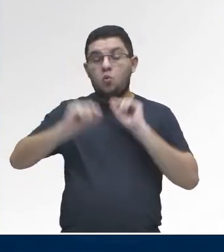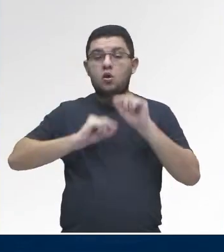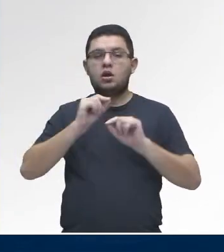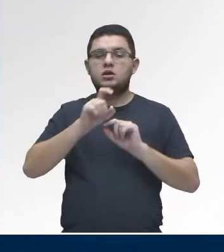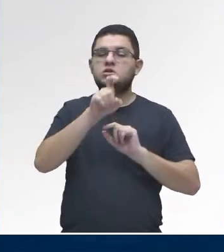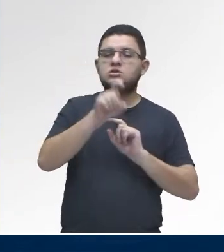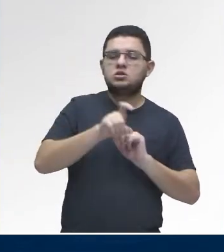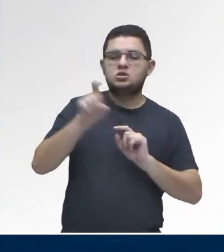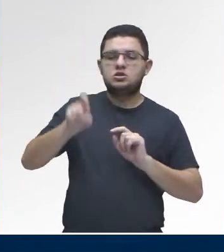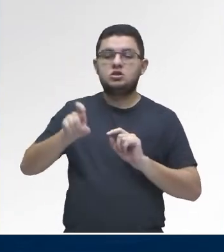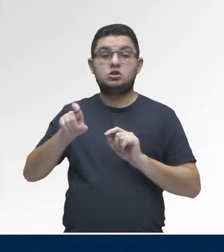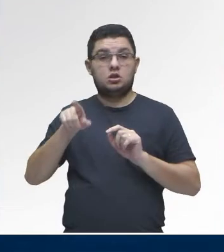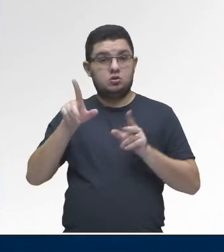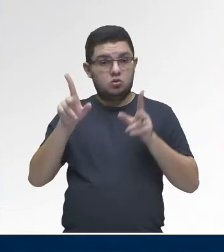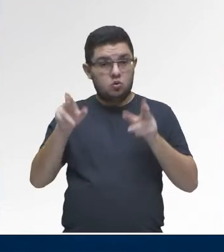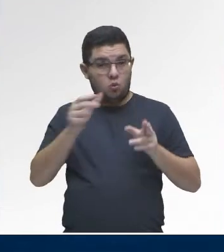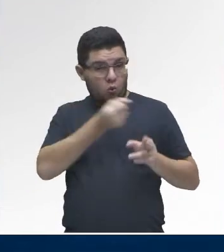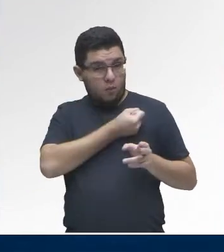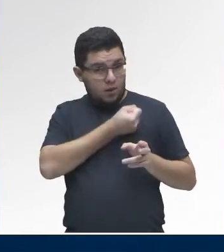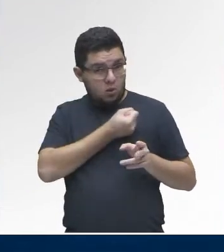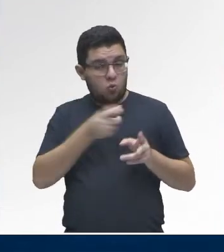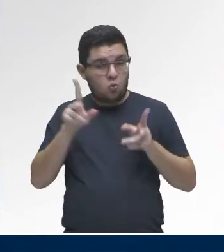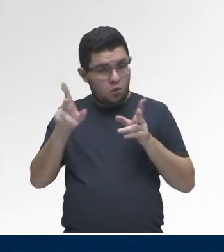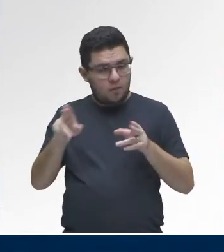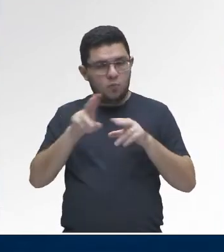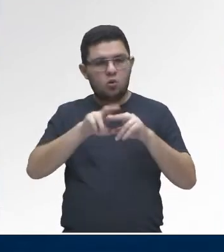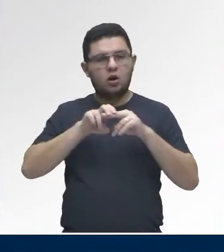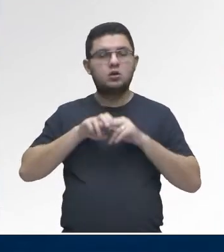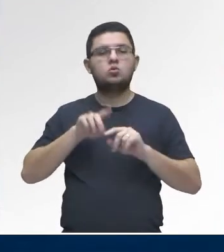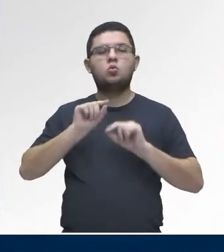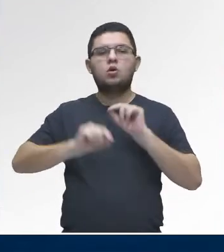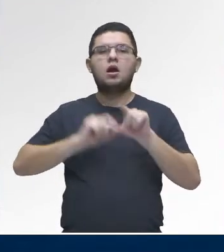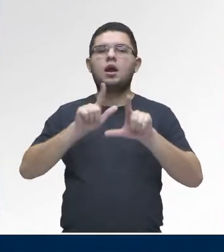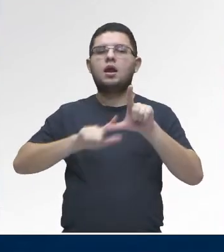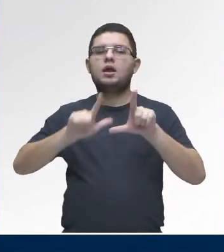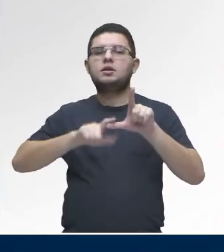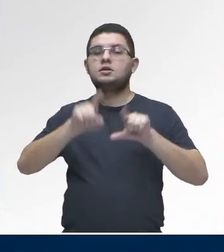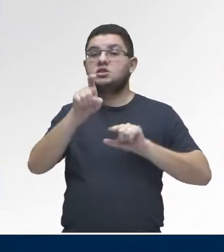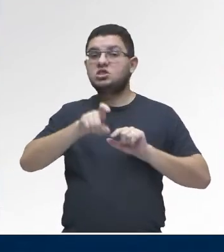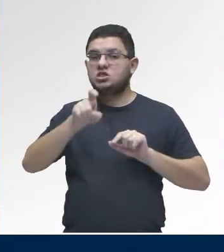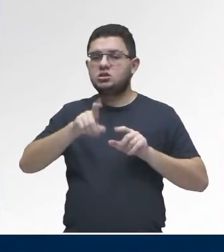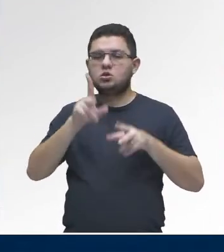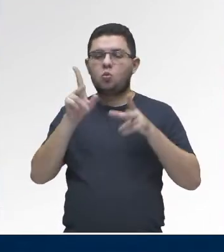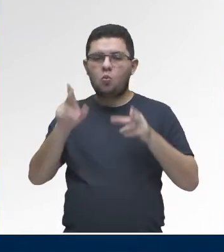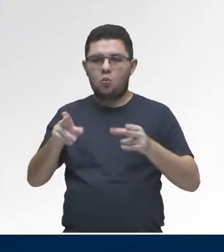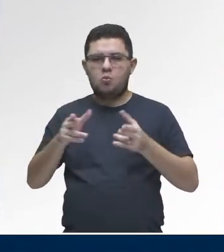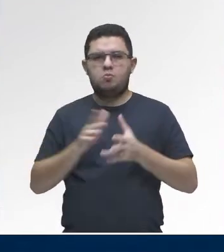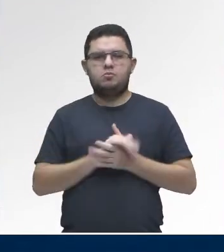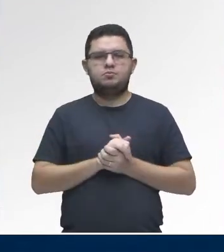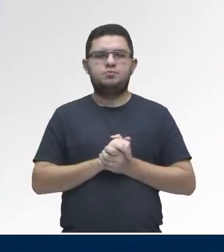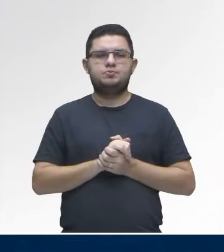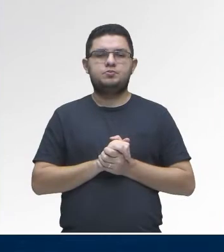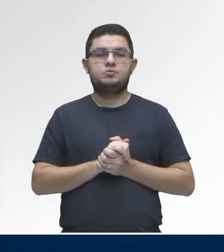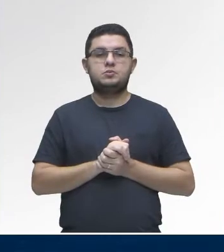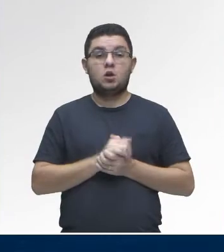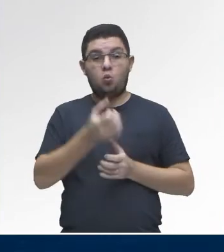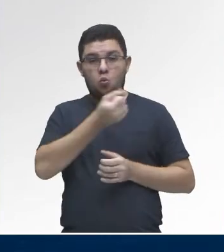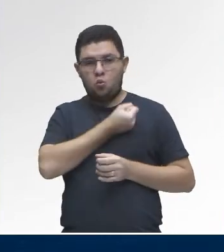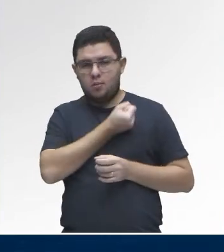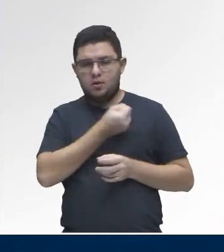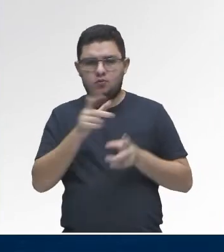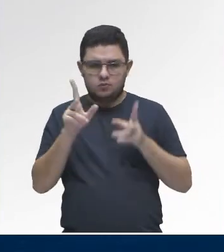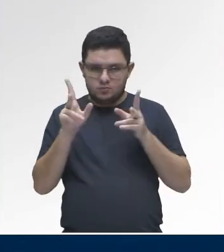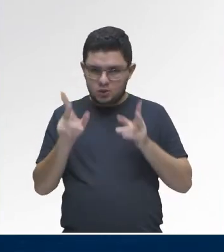isso nós temos a mesma letra x, né? Então, cada x aí vai ter o mesmo valor, e para